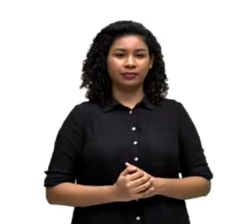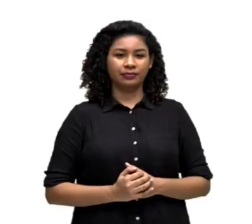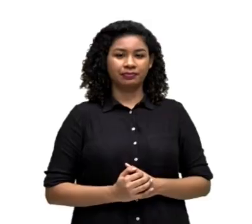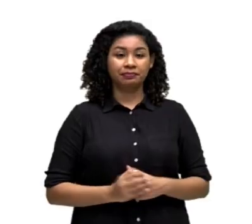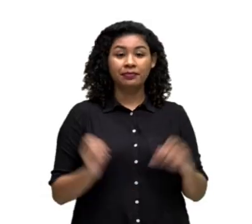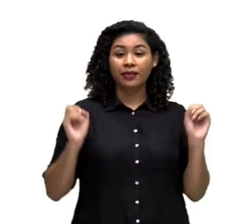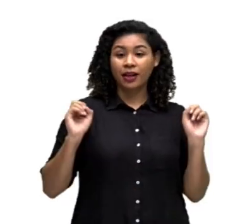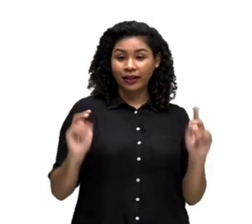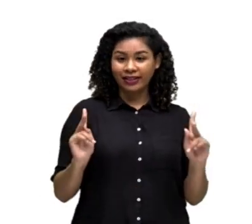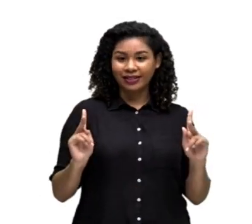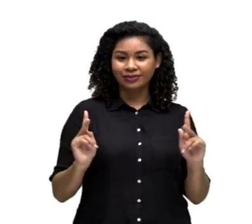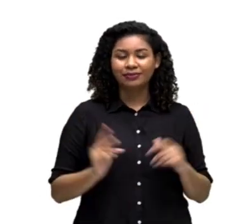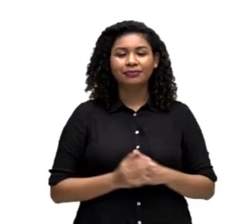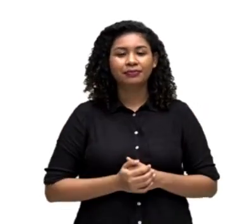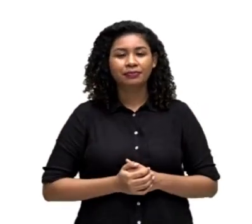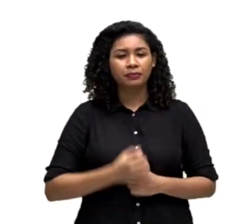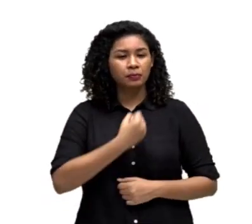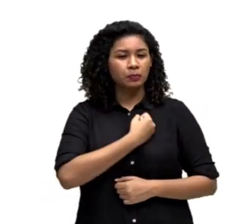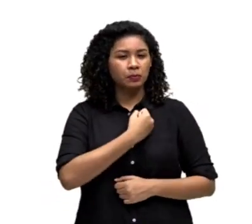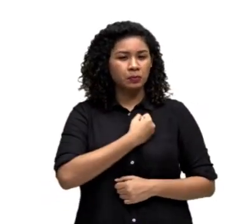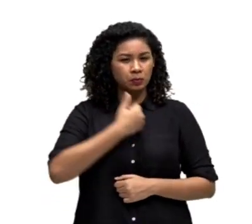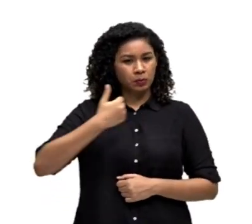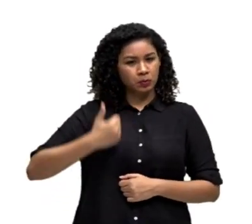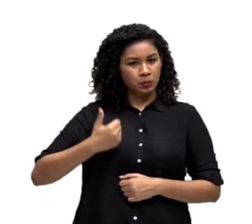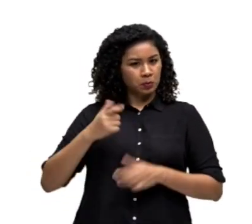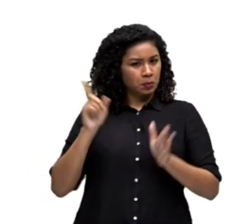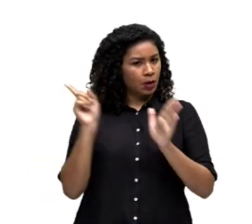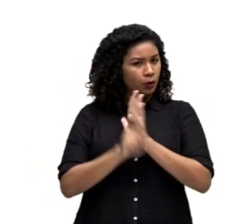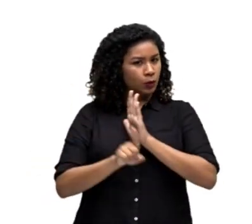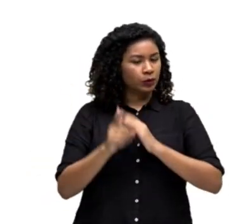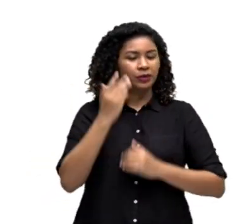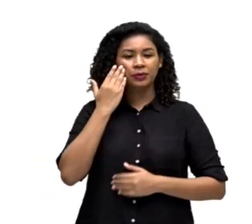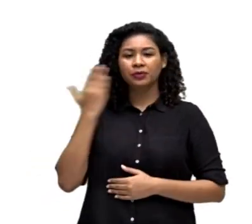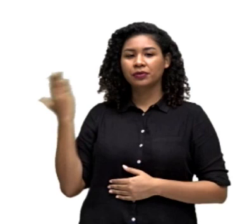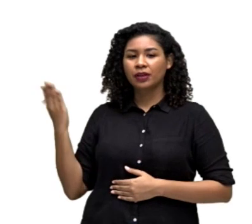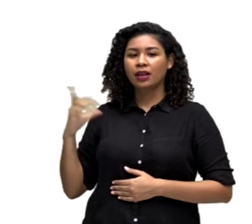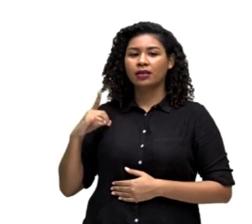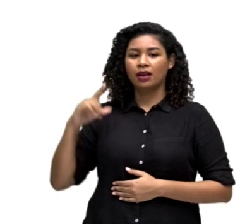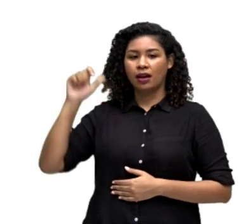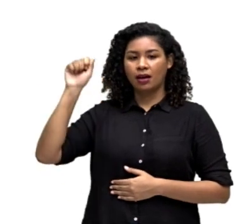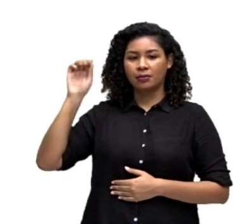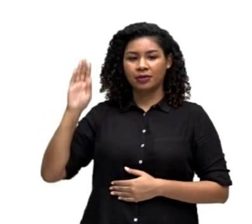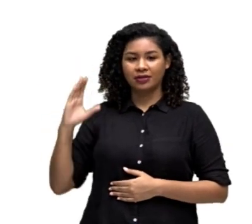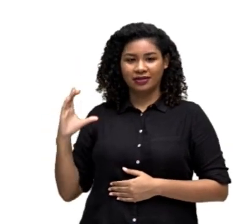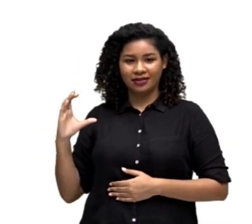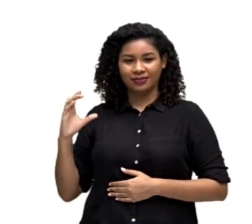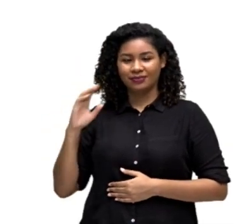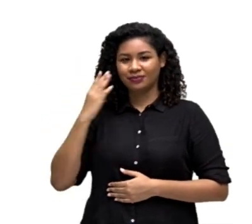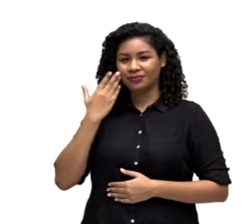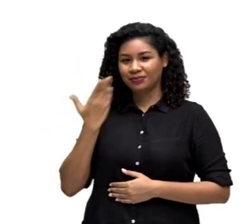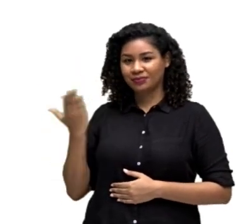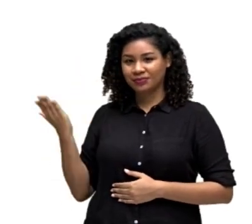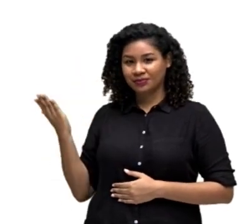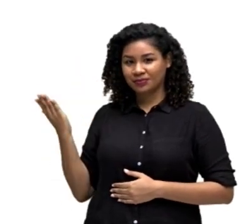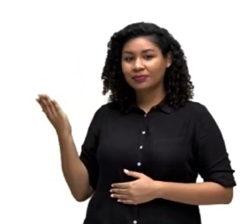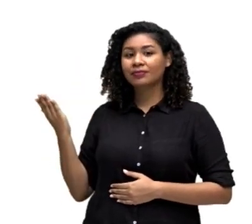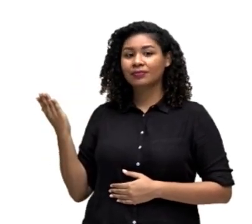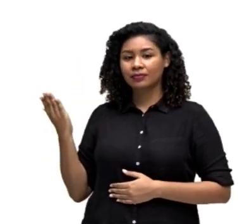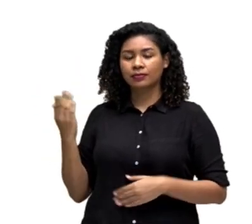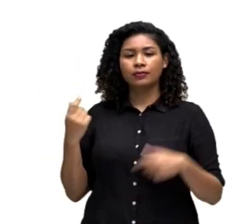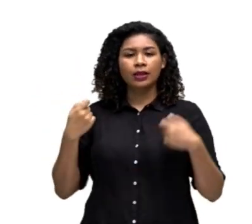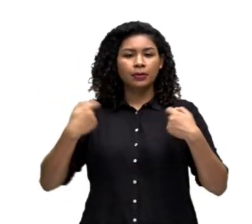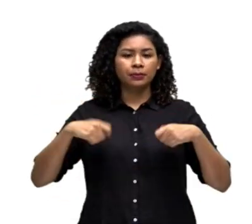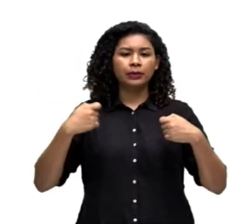Beleza, pessoal. Nossa primeira questão, nós temos aí 3 números e a questão pede que você faça a leitura